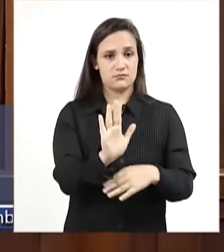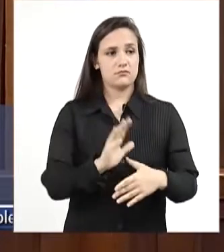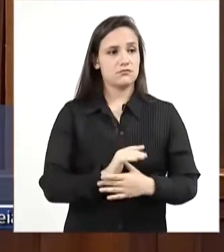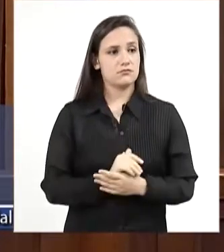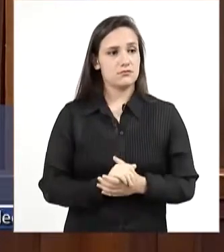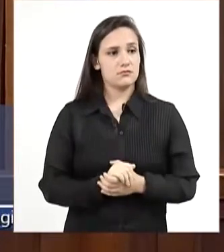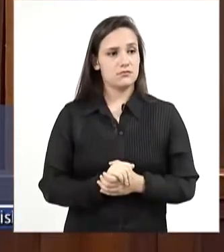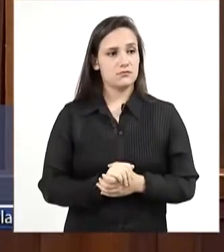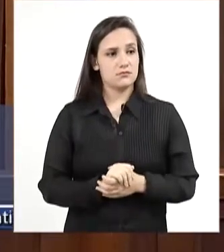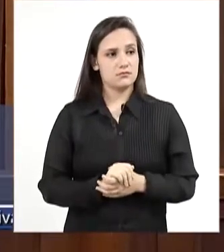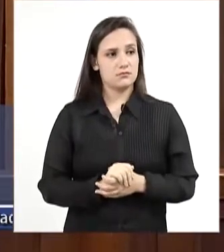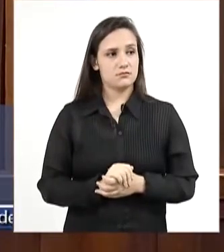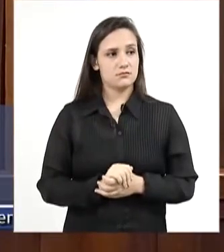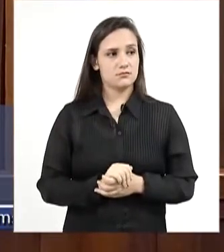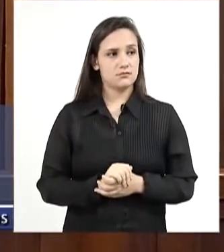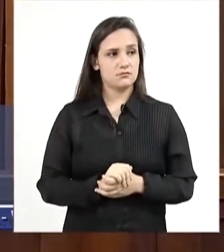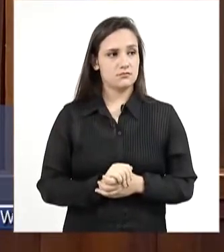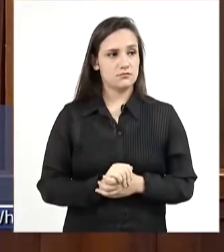Eu